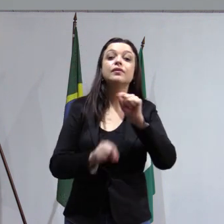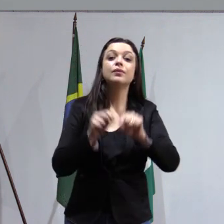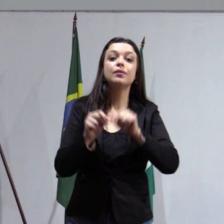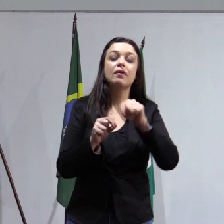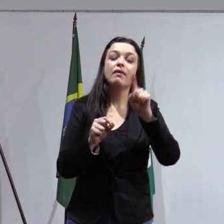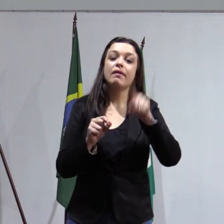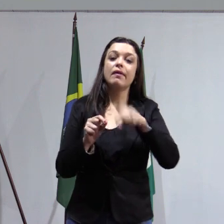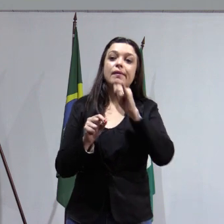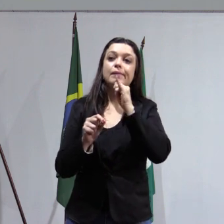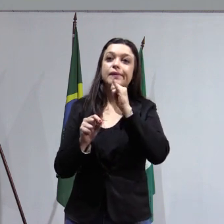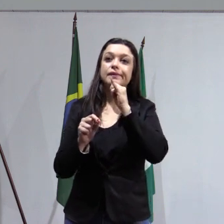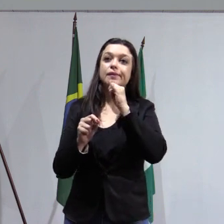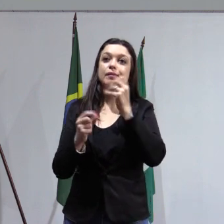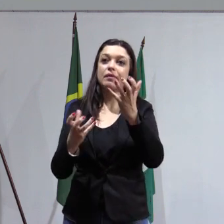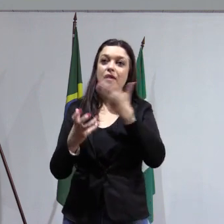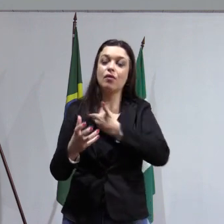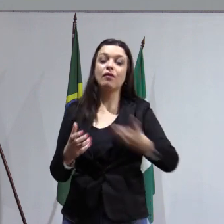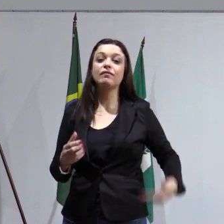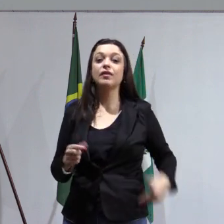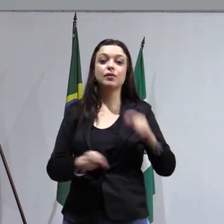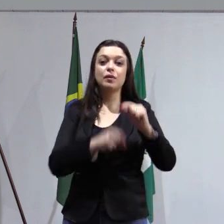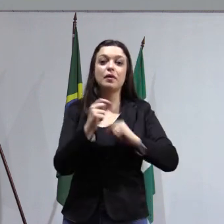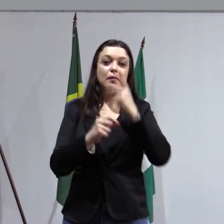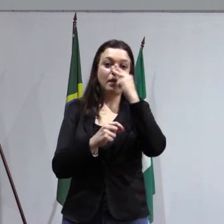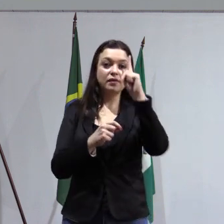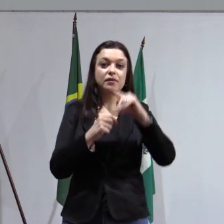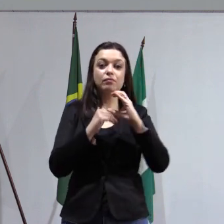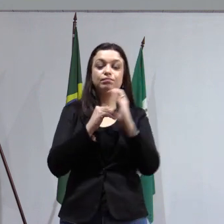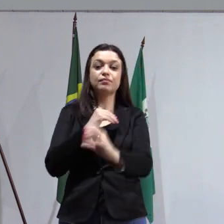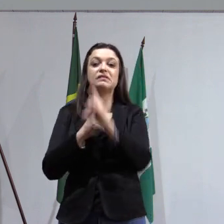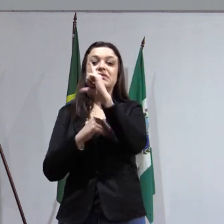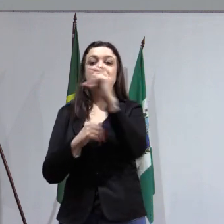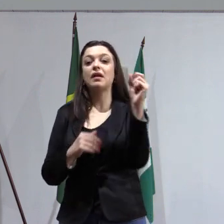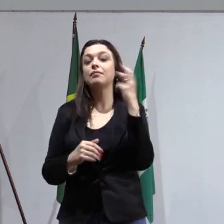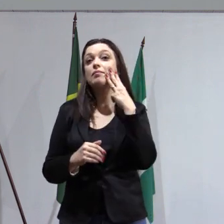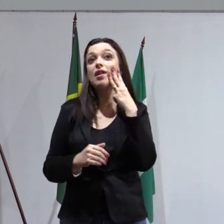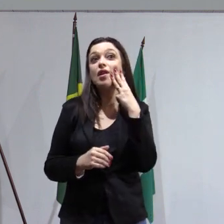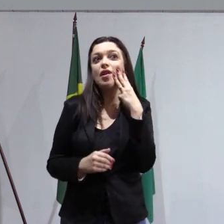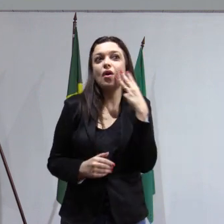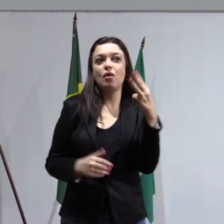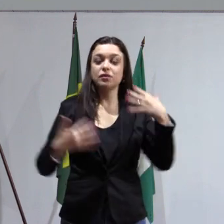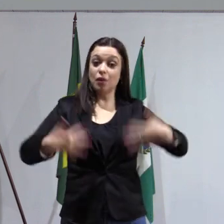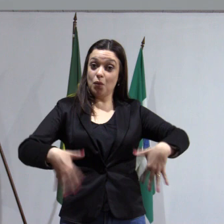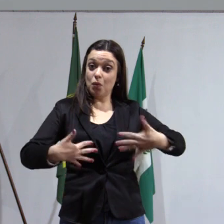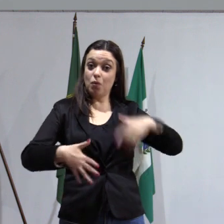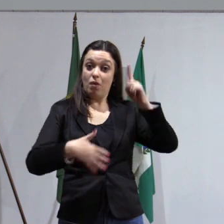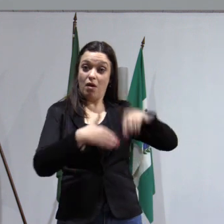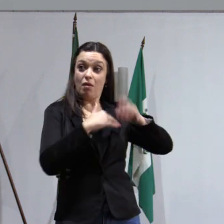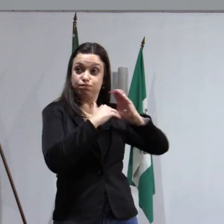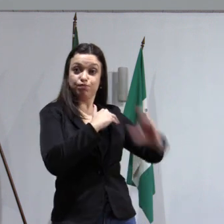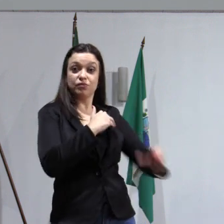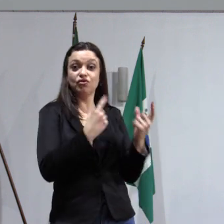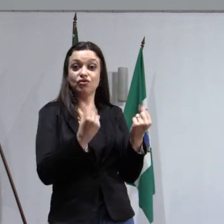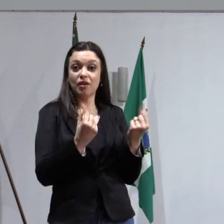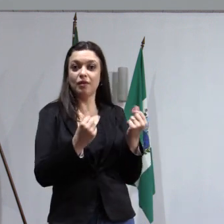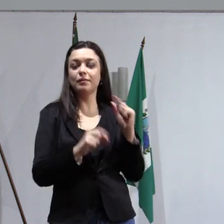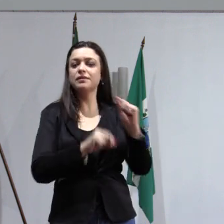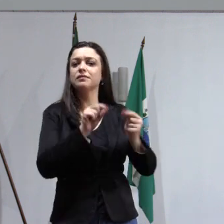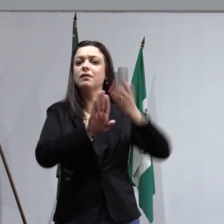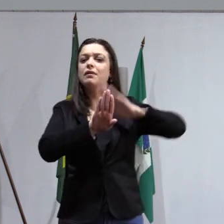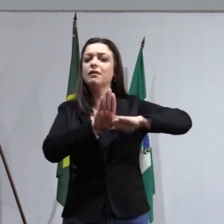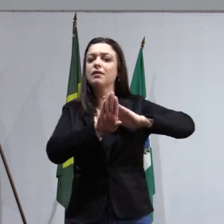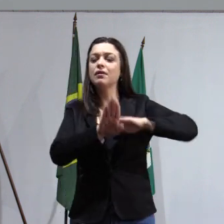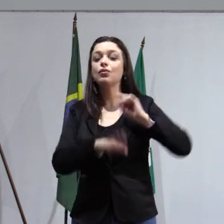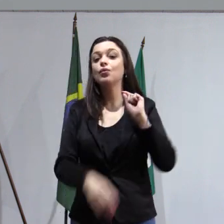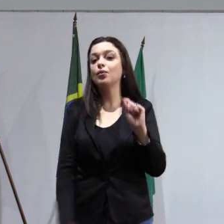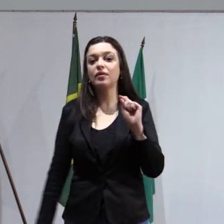de que está oferecendo 100 bilhões para as universidades e acaba mascarando o que, de fato, ele está querendo, né? Ou o que seria a